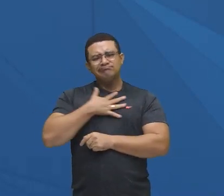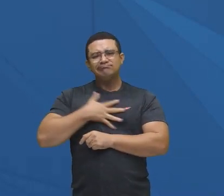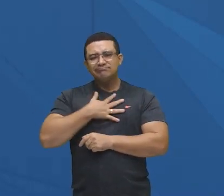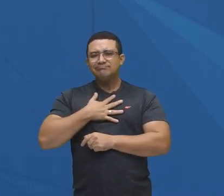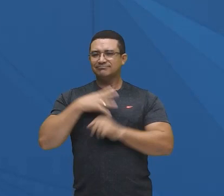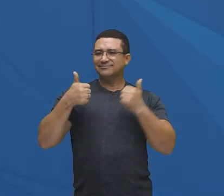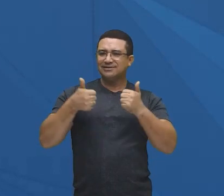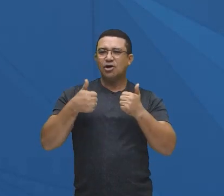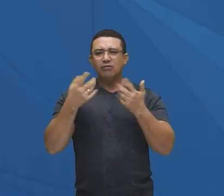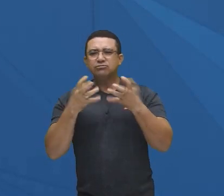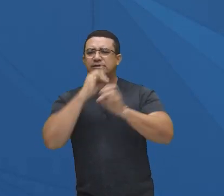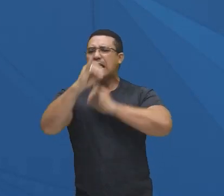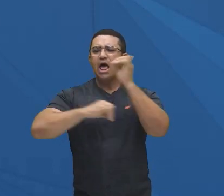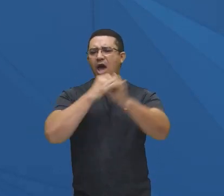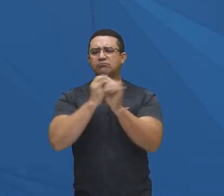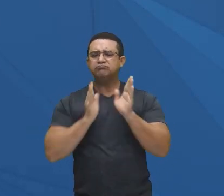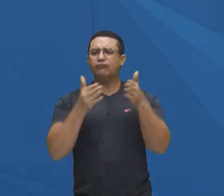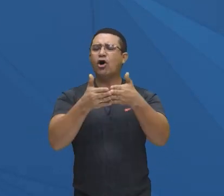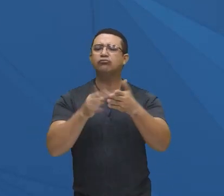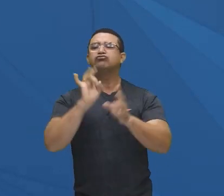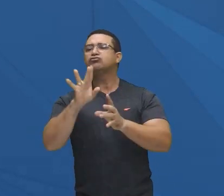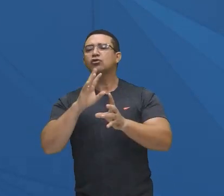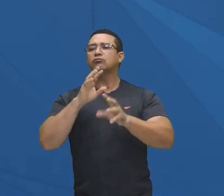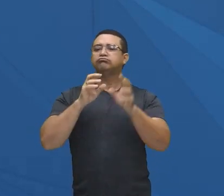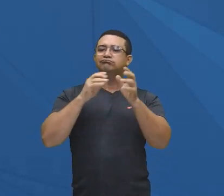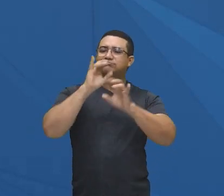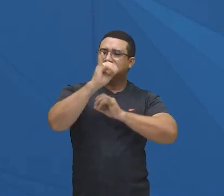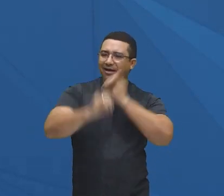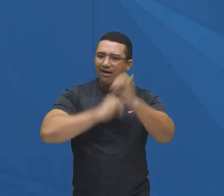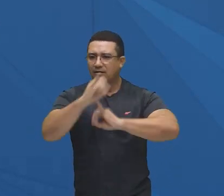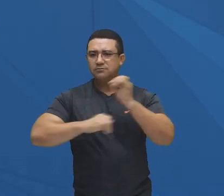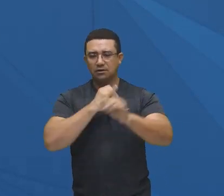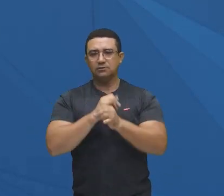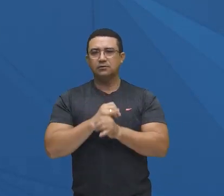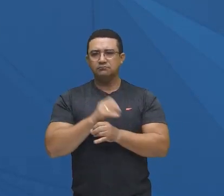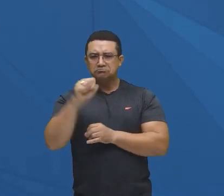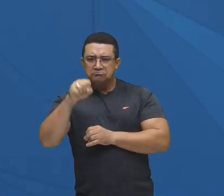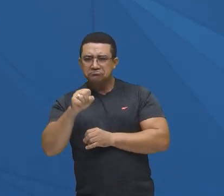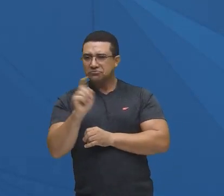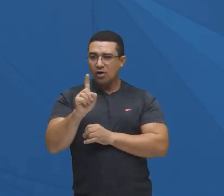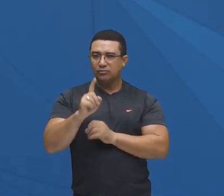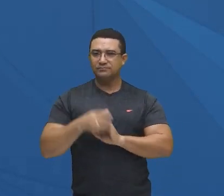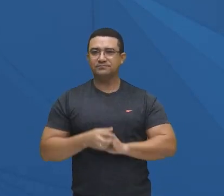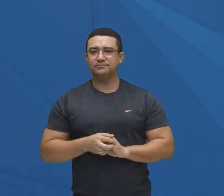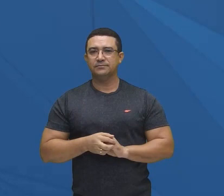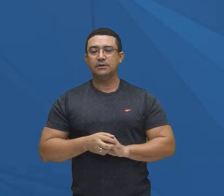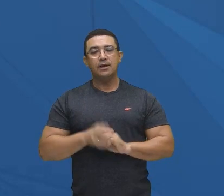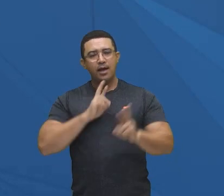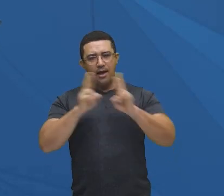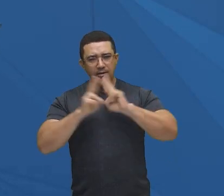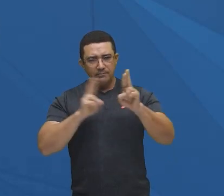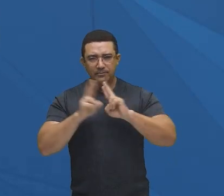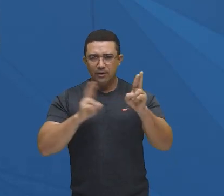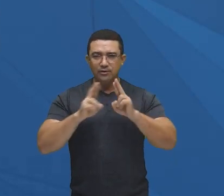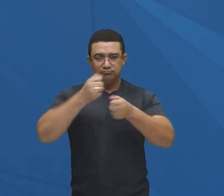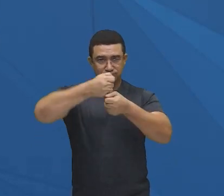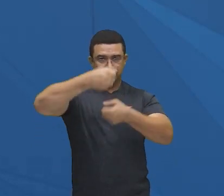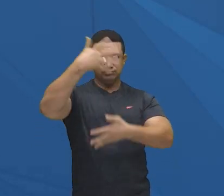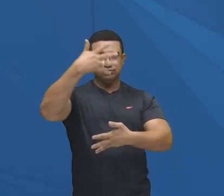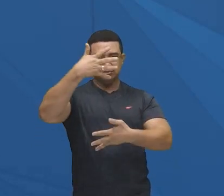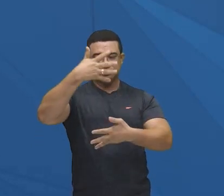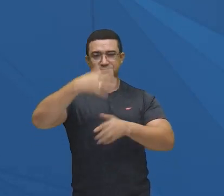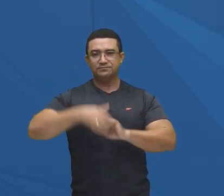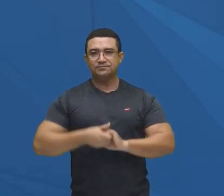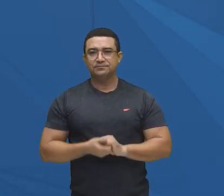sair do meu lar, quero ficar navegando na internet. Sim ou não? Responde para mim se você é do tipo